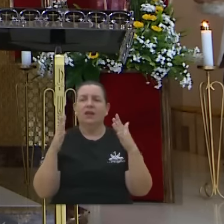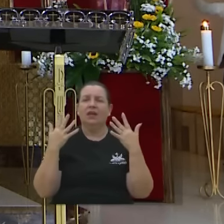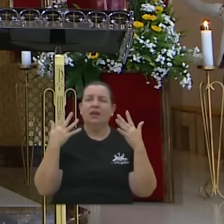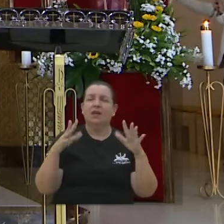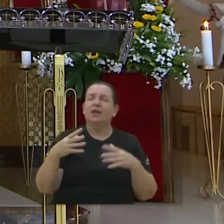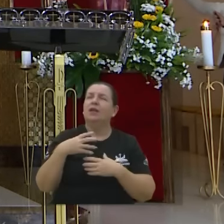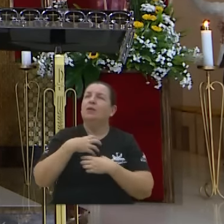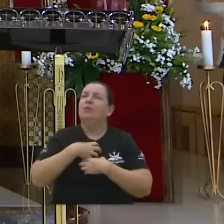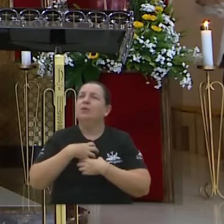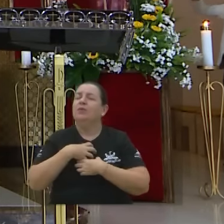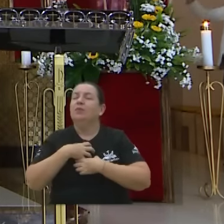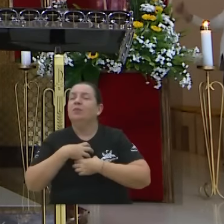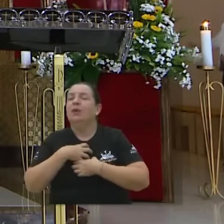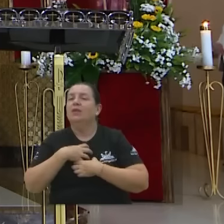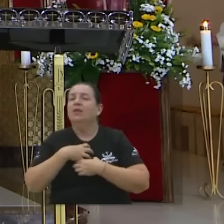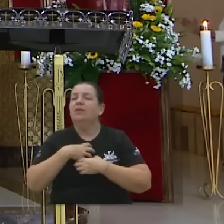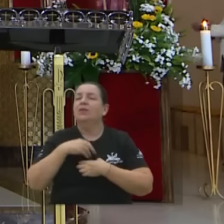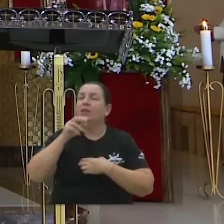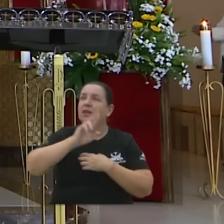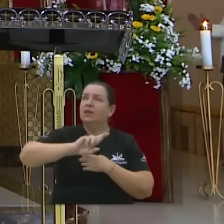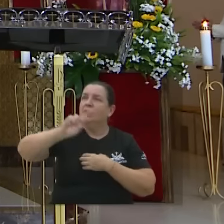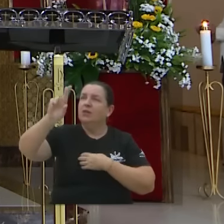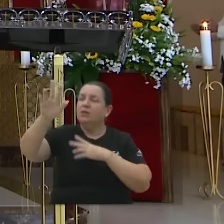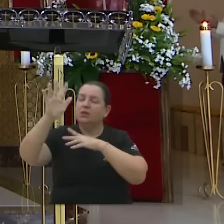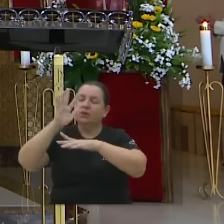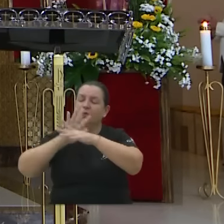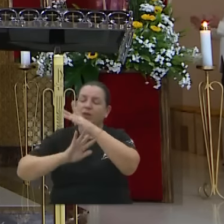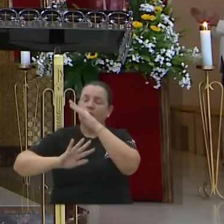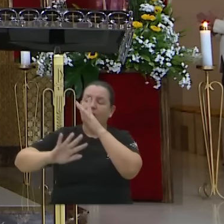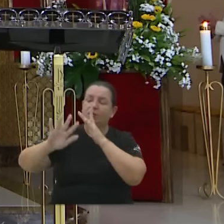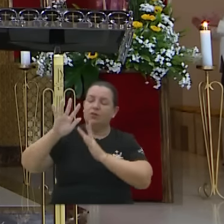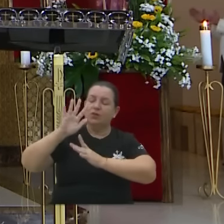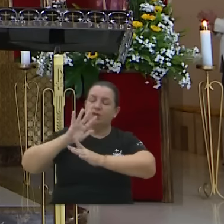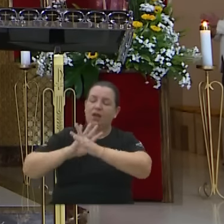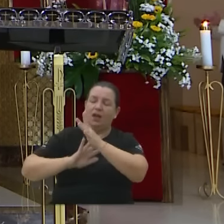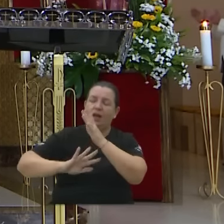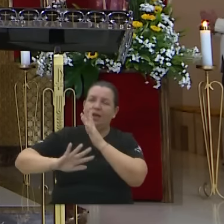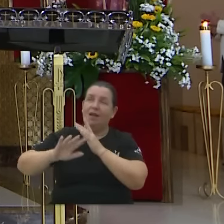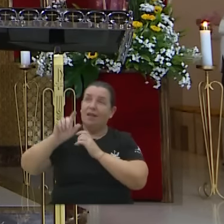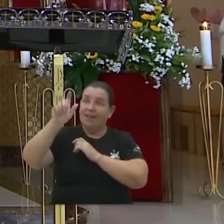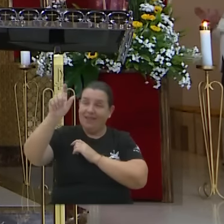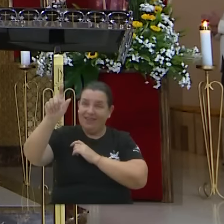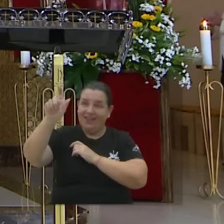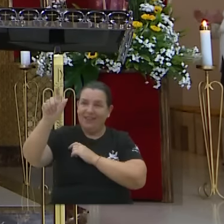aleluia. Ponho-me a ouvir o que o Senhor dirá.